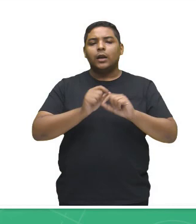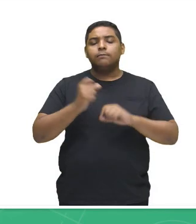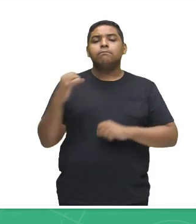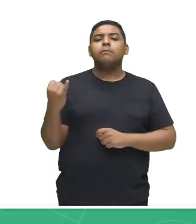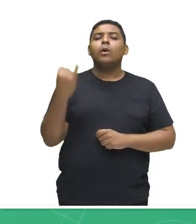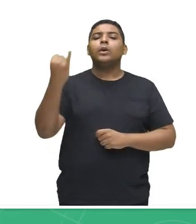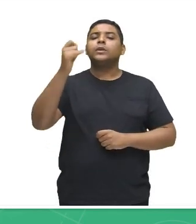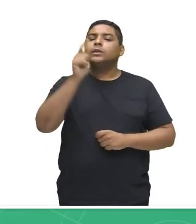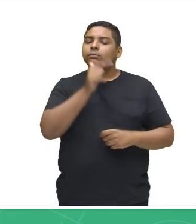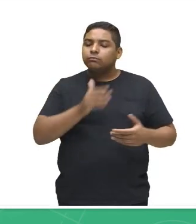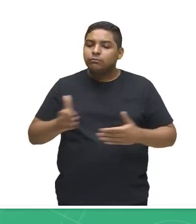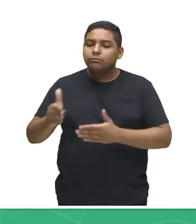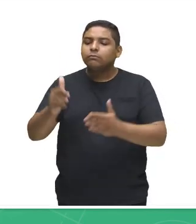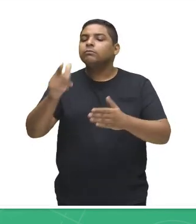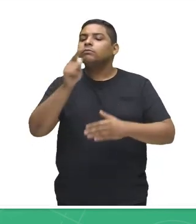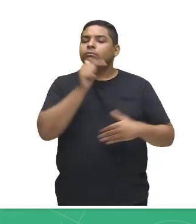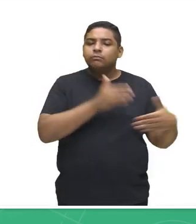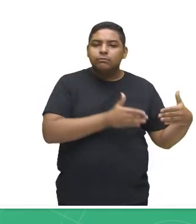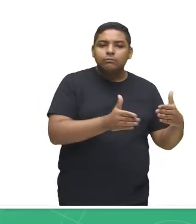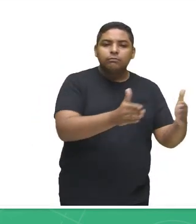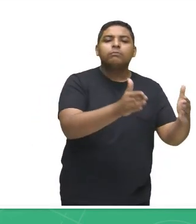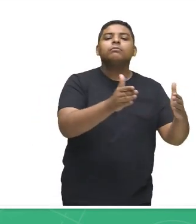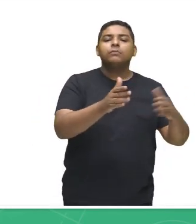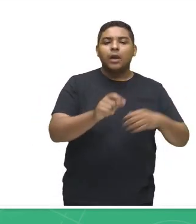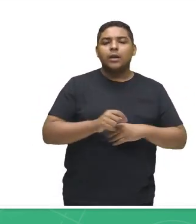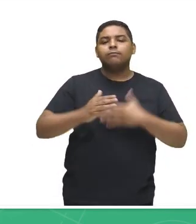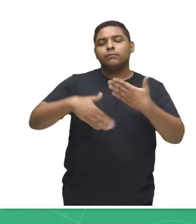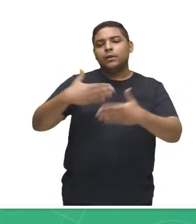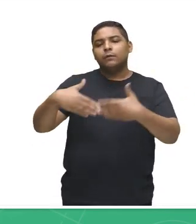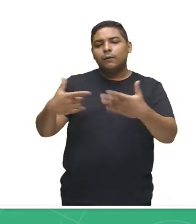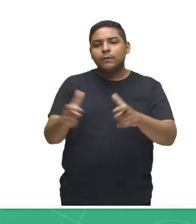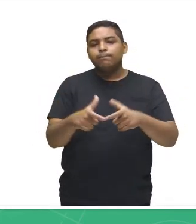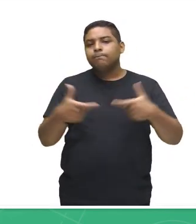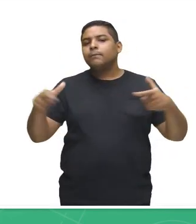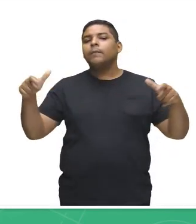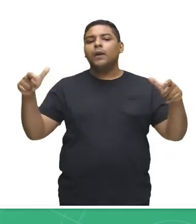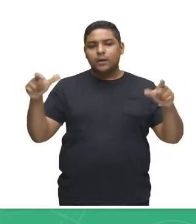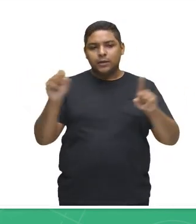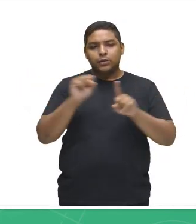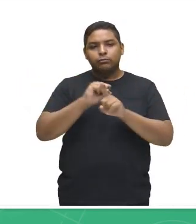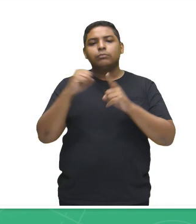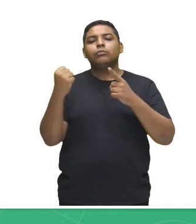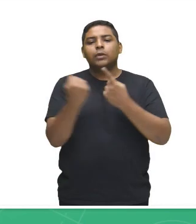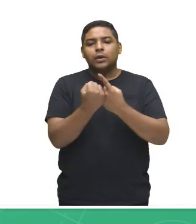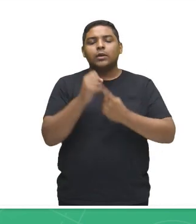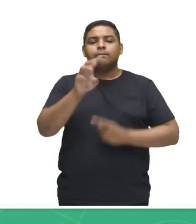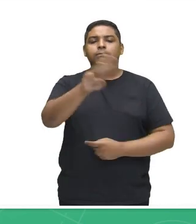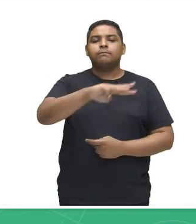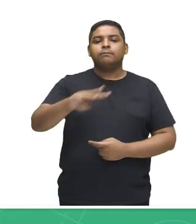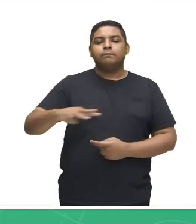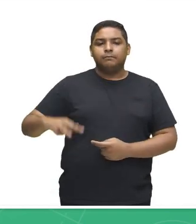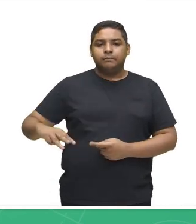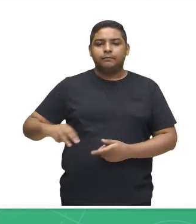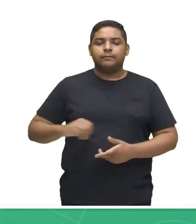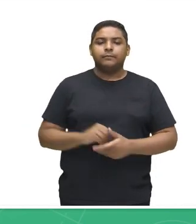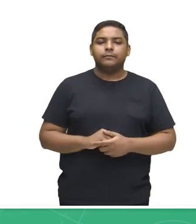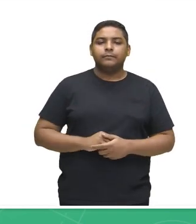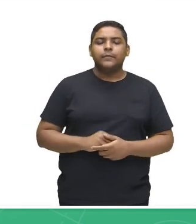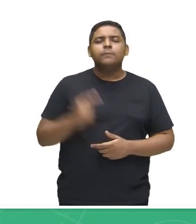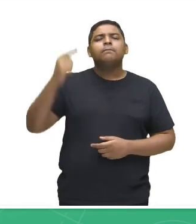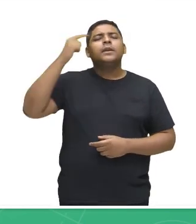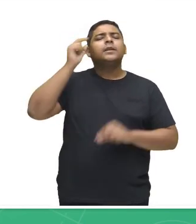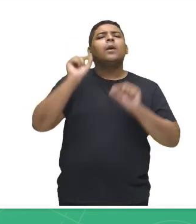dos rios Tigre e Eufrates para o desenvolvimento de grandes civilizações na Mesopotâmia. Então, vocês têm que pensar o